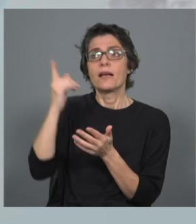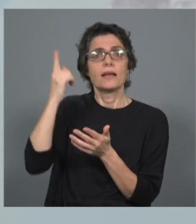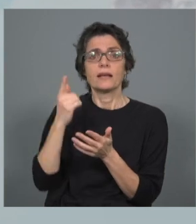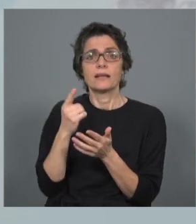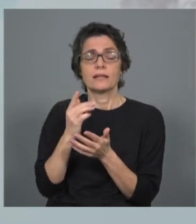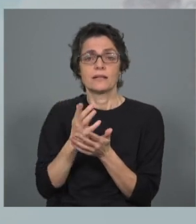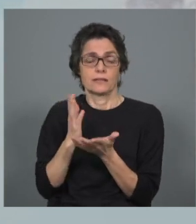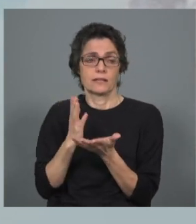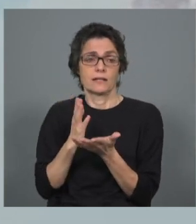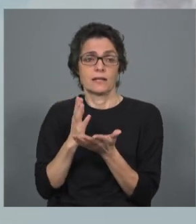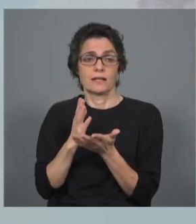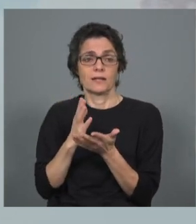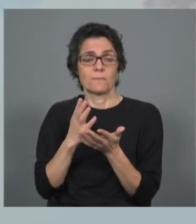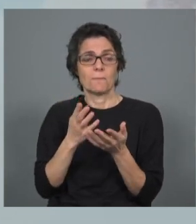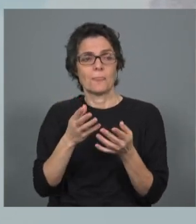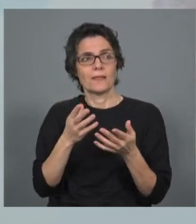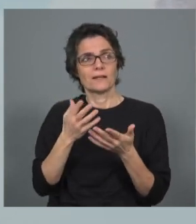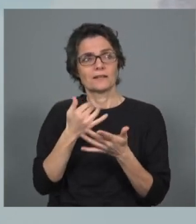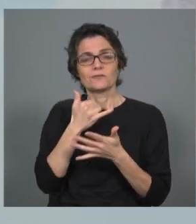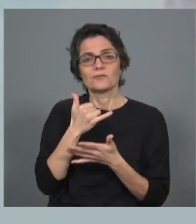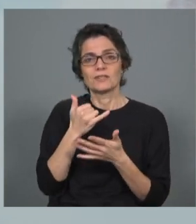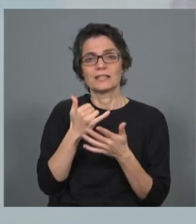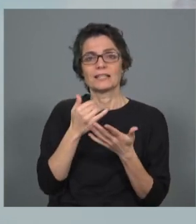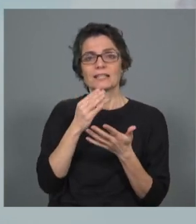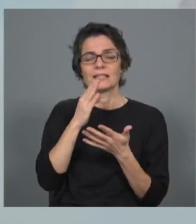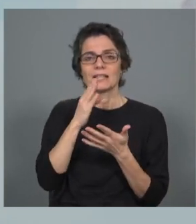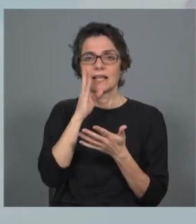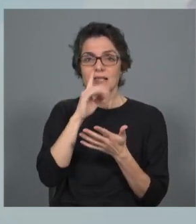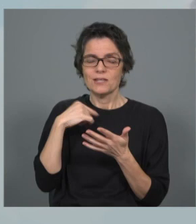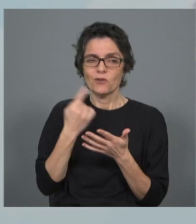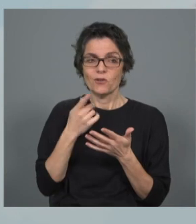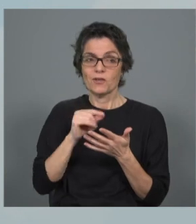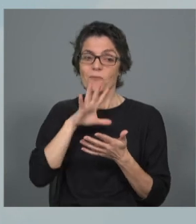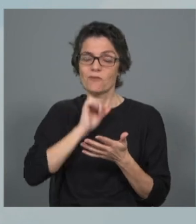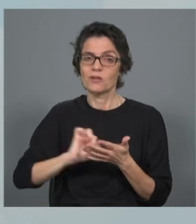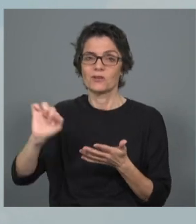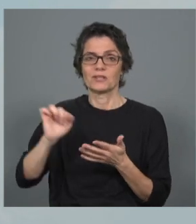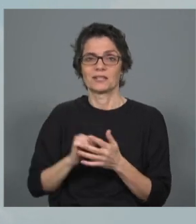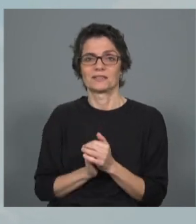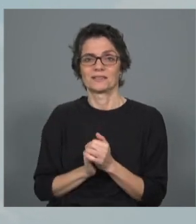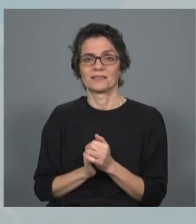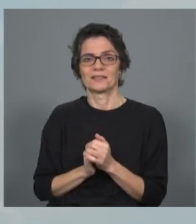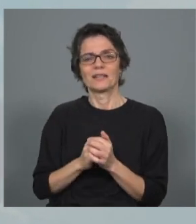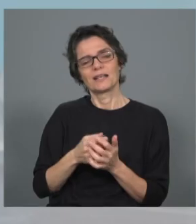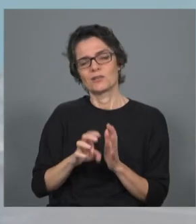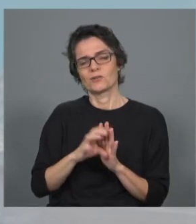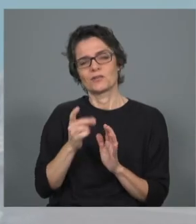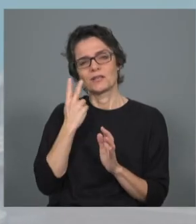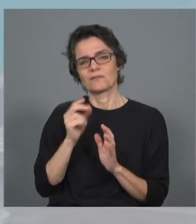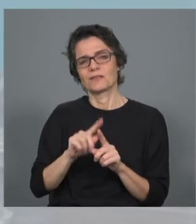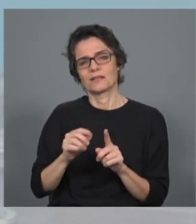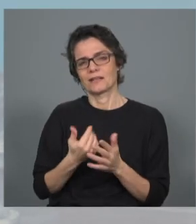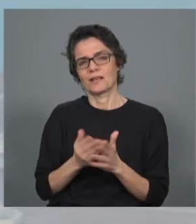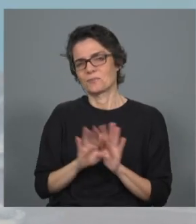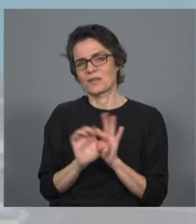isso já fosse muito. Deus fica contente ou tem para nos propor que sejamos filhos. E isso eleva a nossa condição de vida. Agradeço